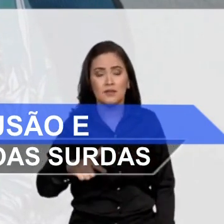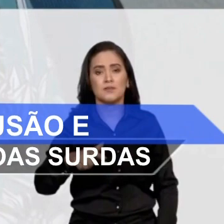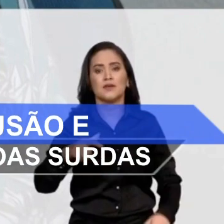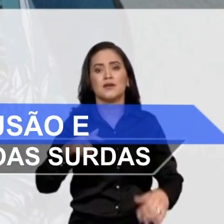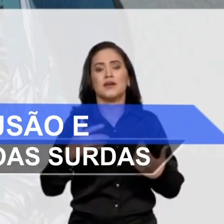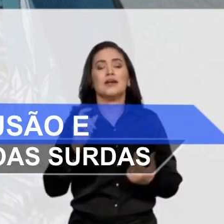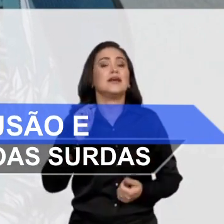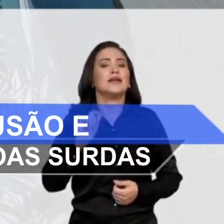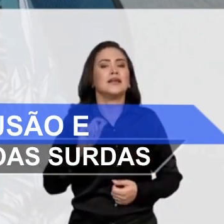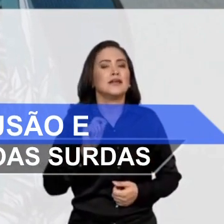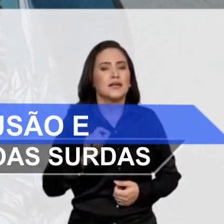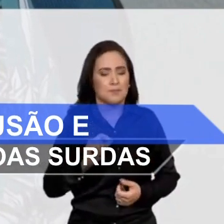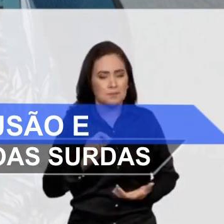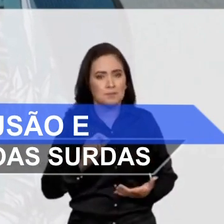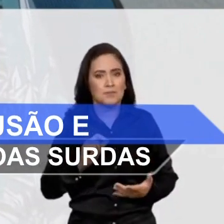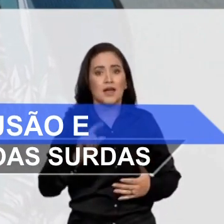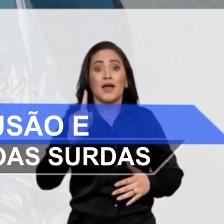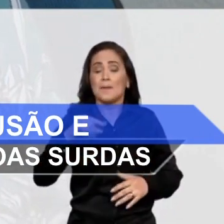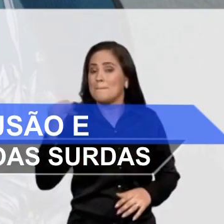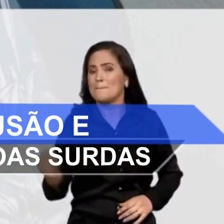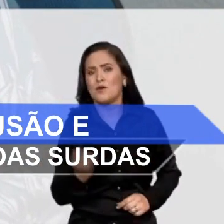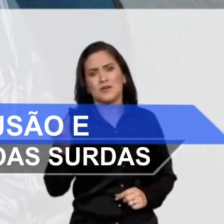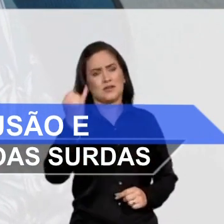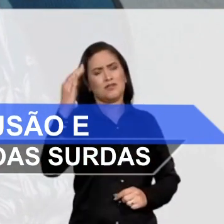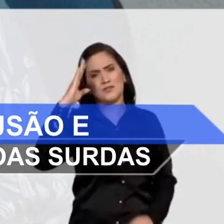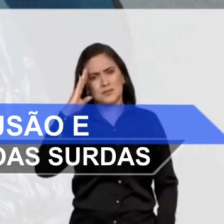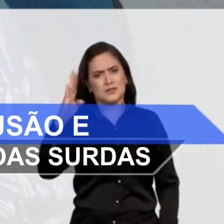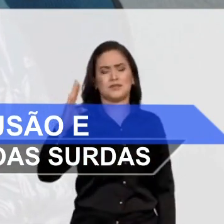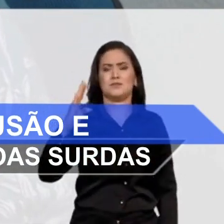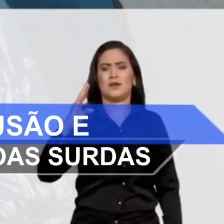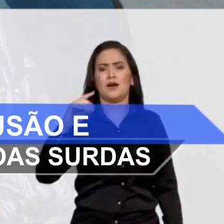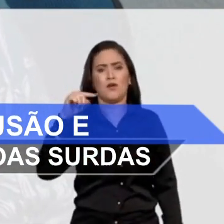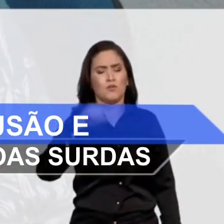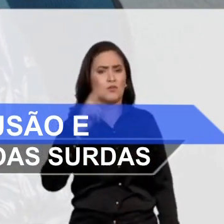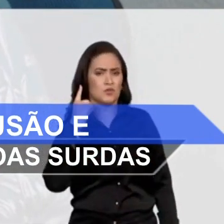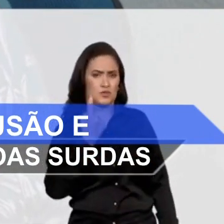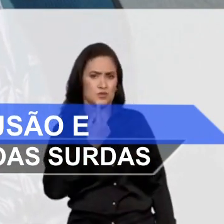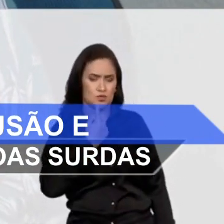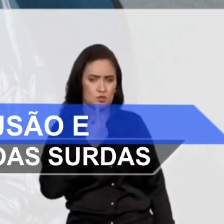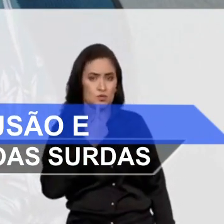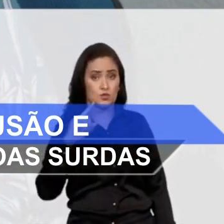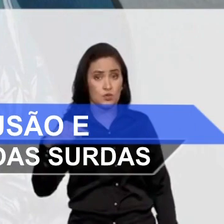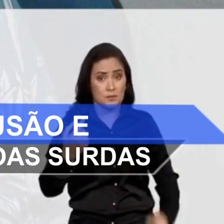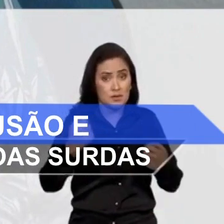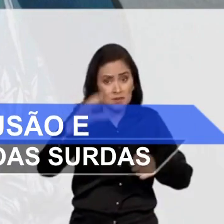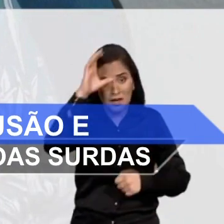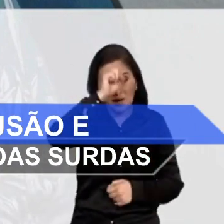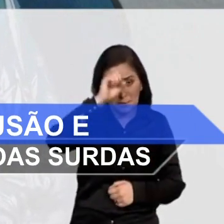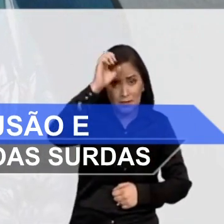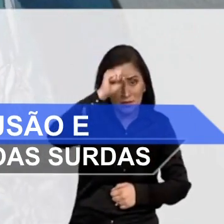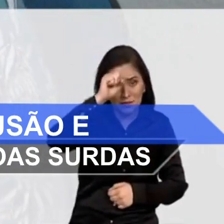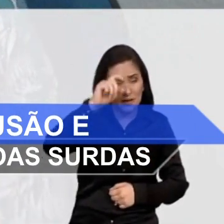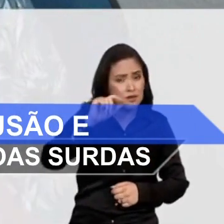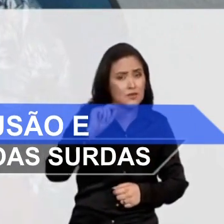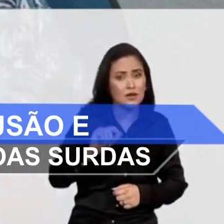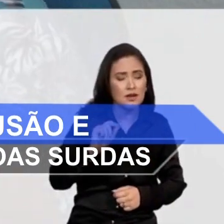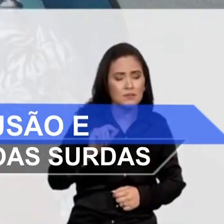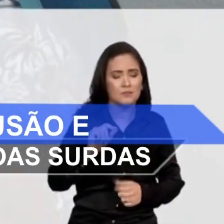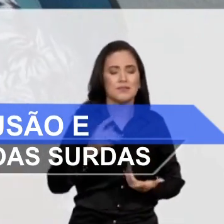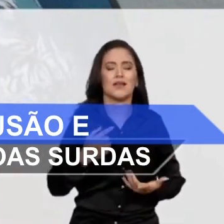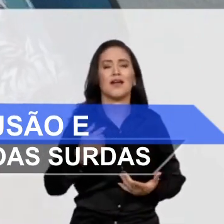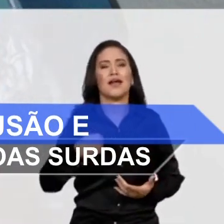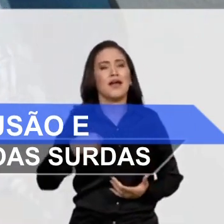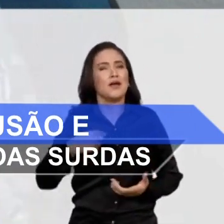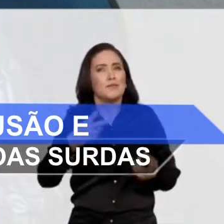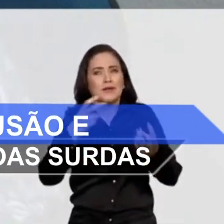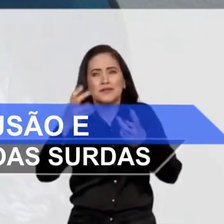tem que ser, para eles é tudo. Nós temos que aprender, porque quem é quem fica